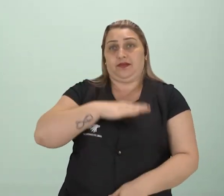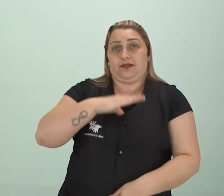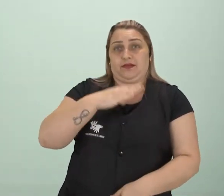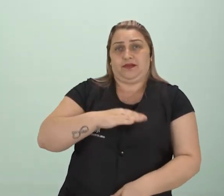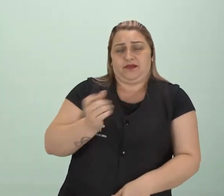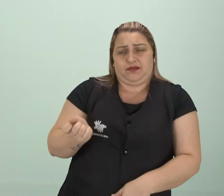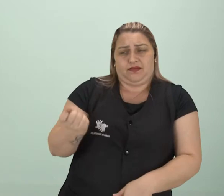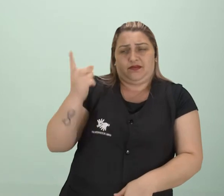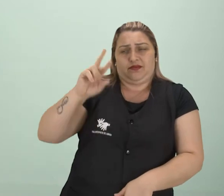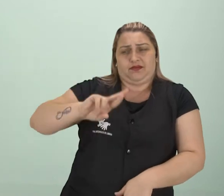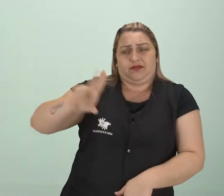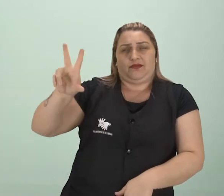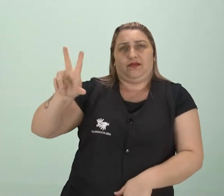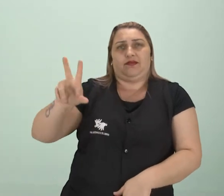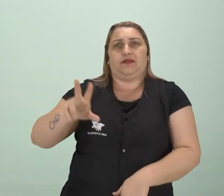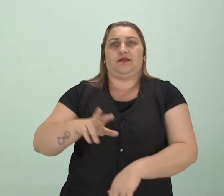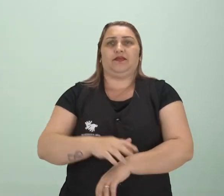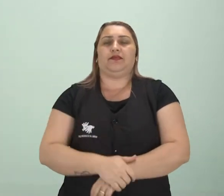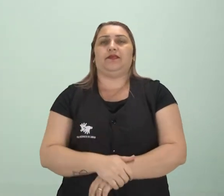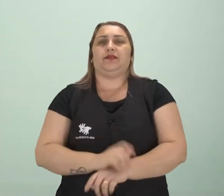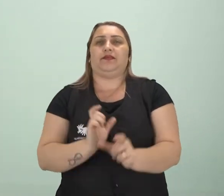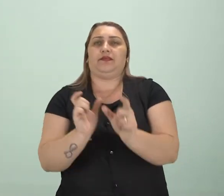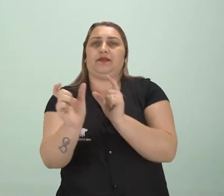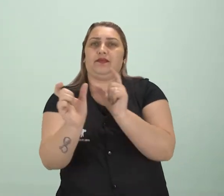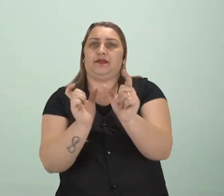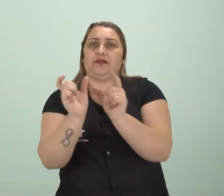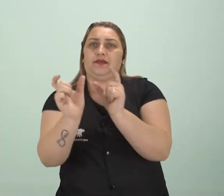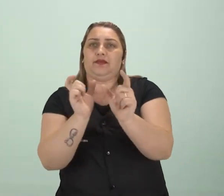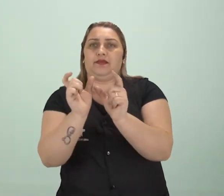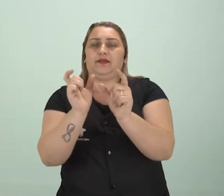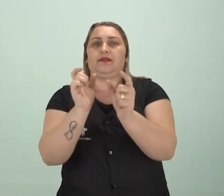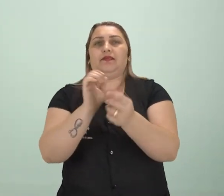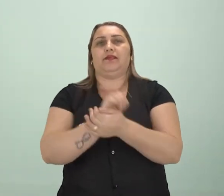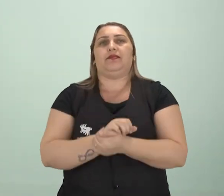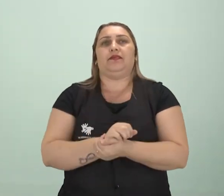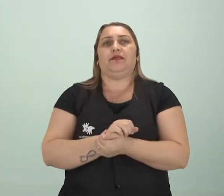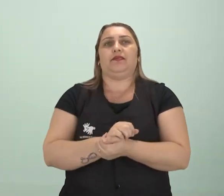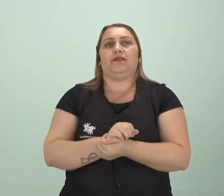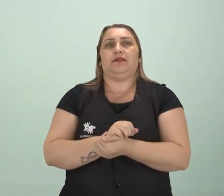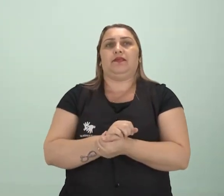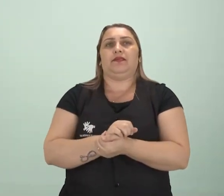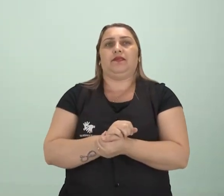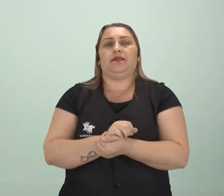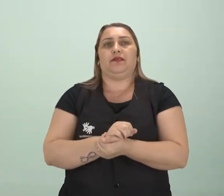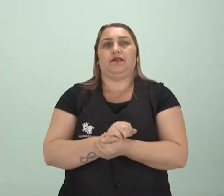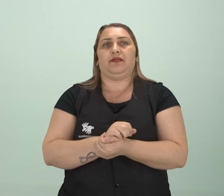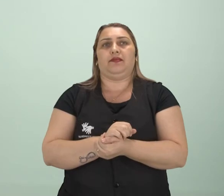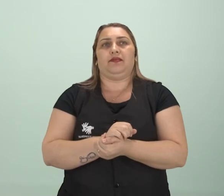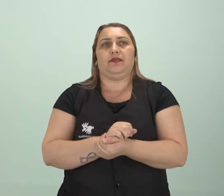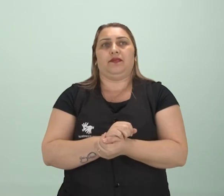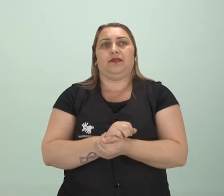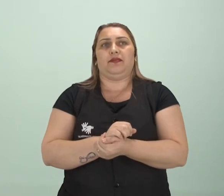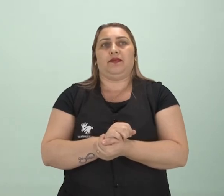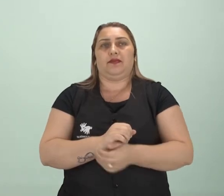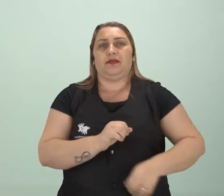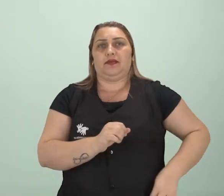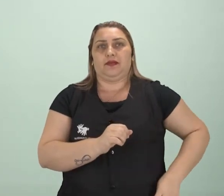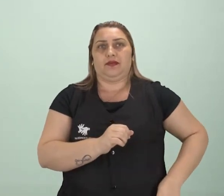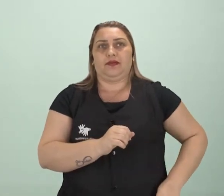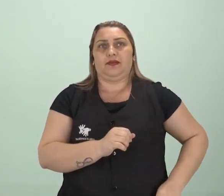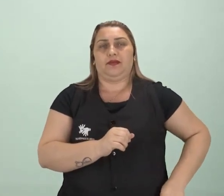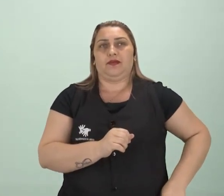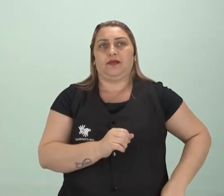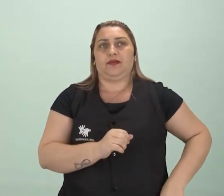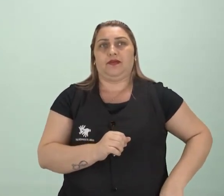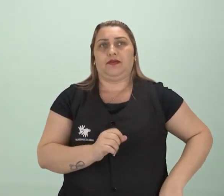estranha, diferente. Essas são as palavras heterossemânticas. Bom, outra situação, nós temos